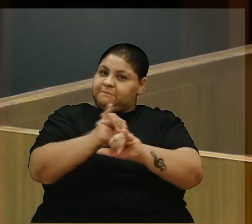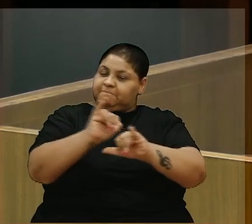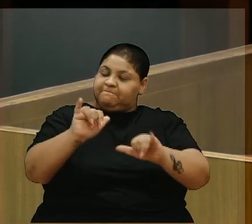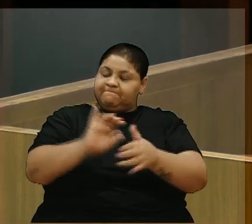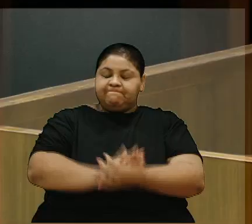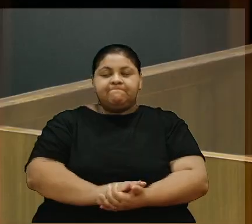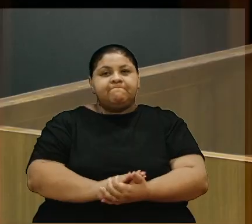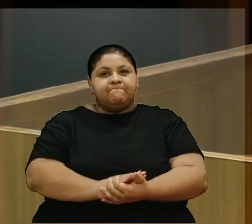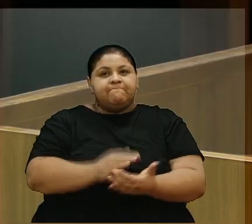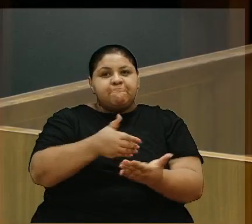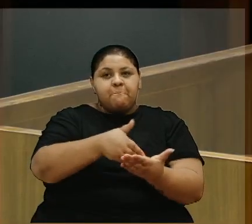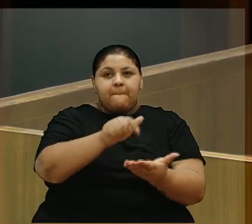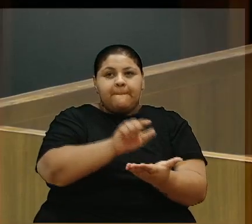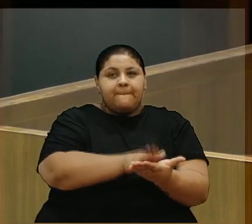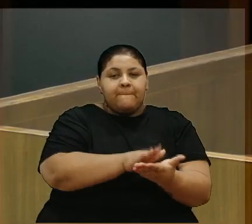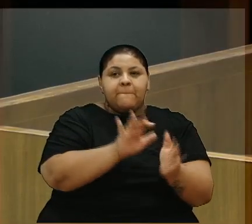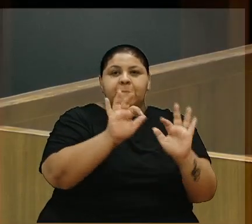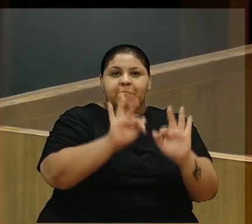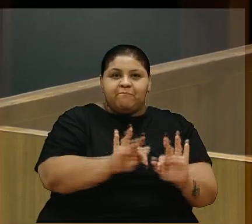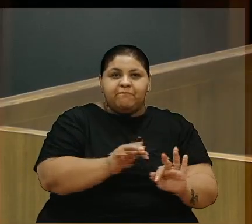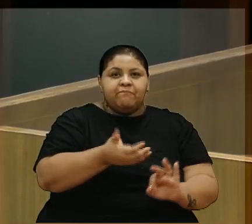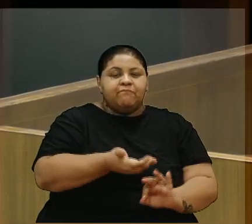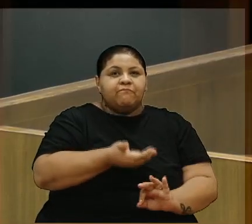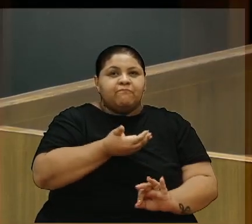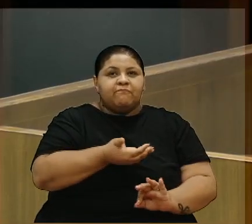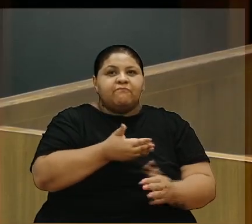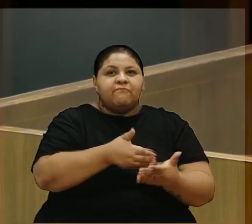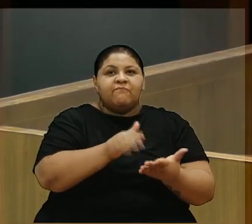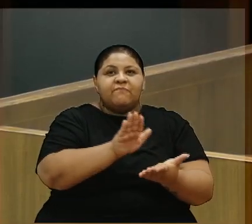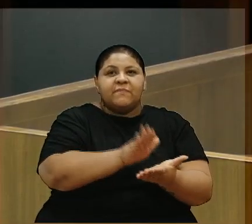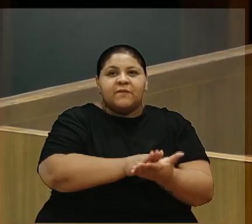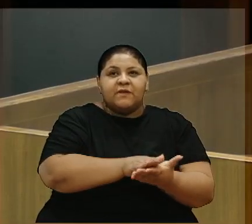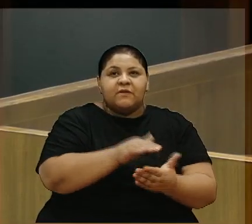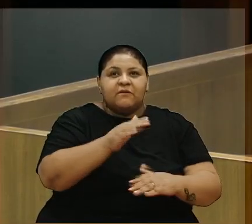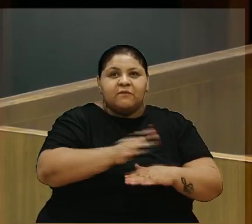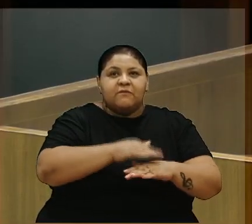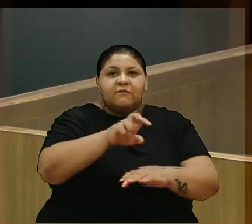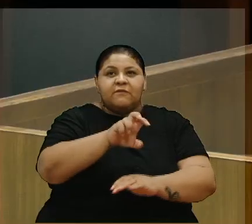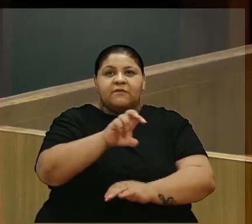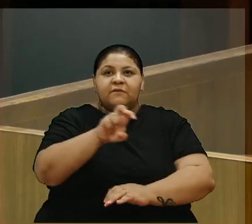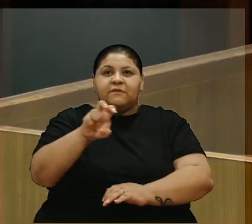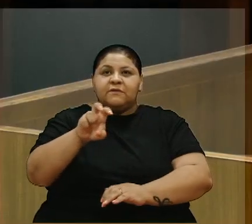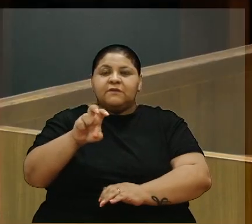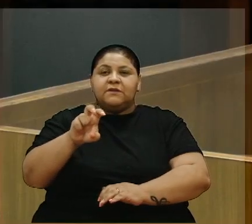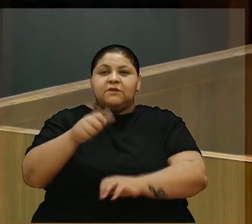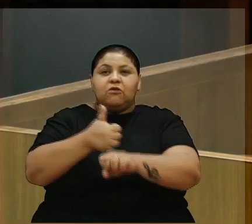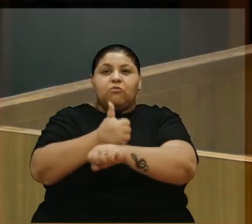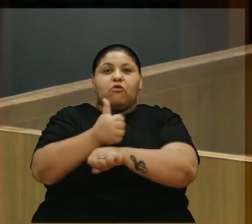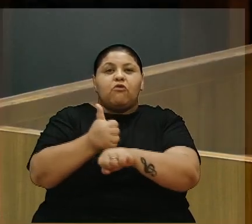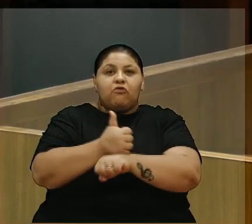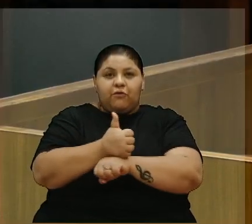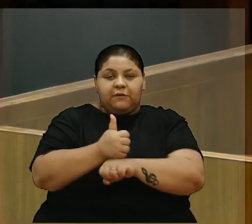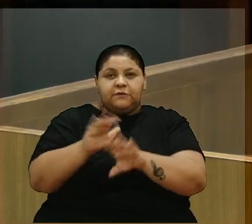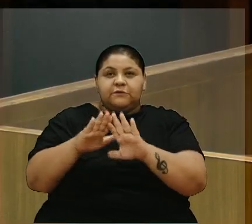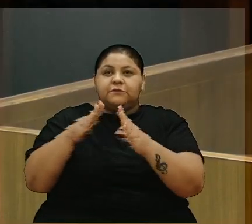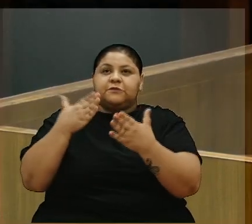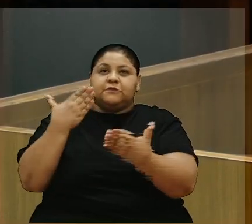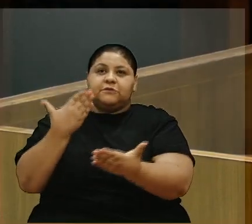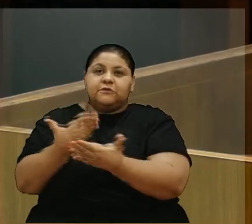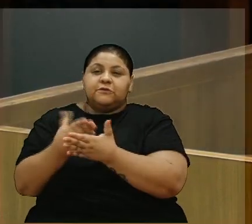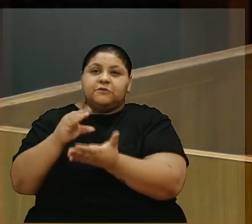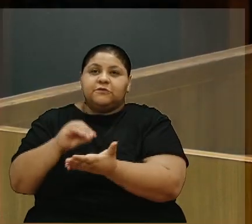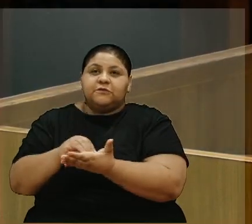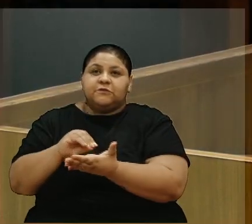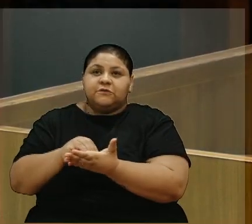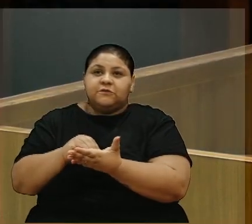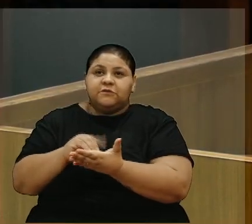As demissões no final do ano foram indenizadas mais de 55 profissionais. As escolas ficaram faltando